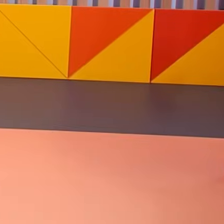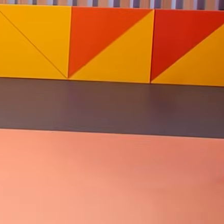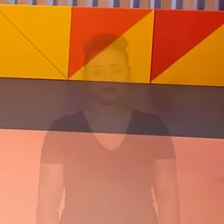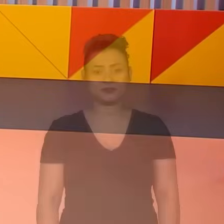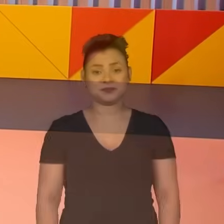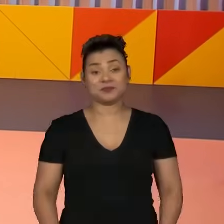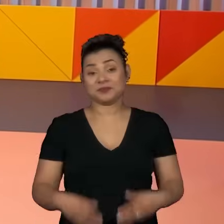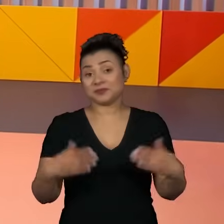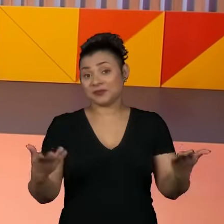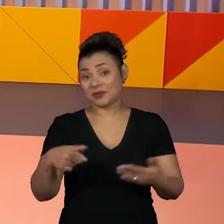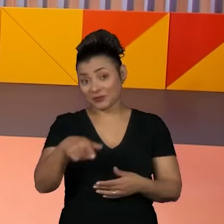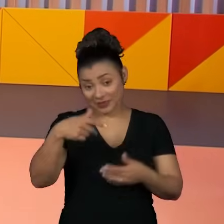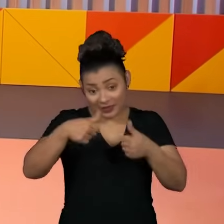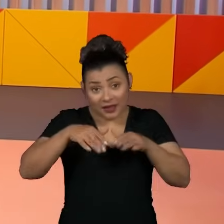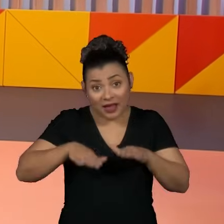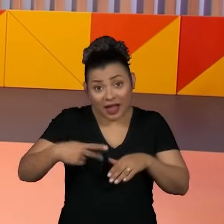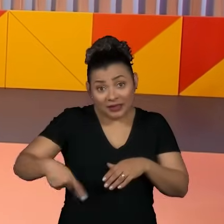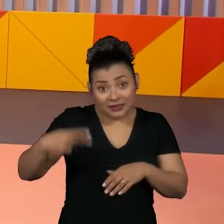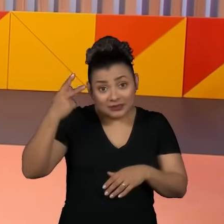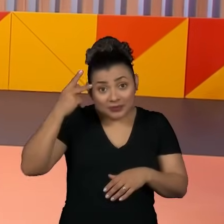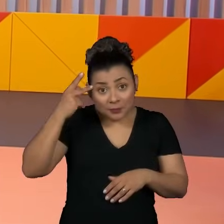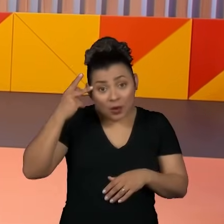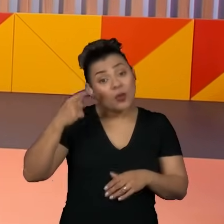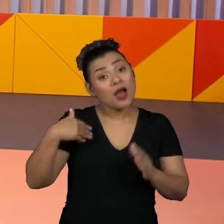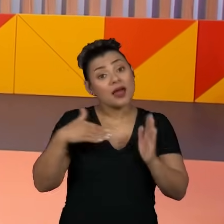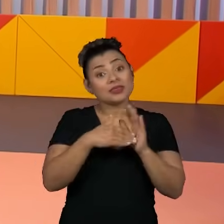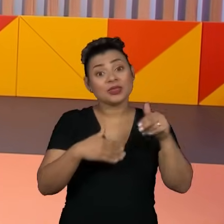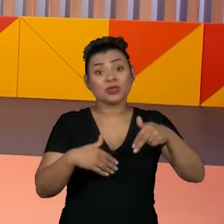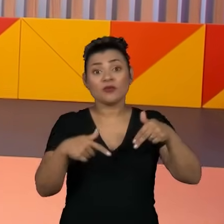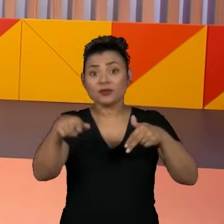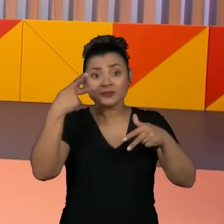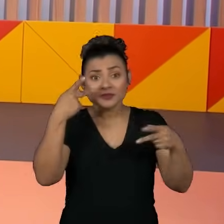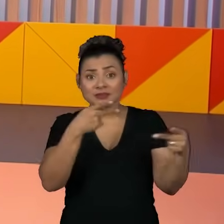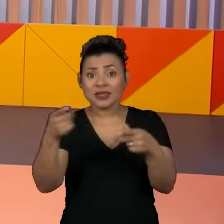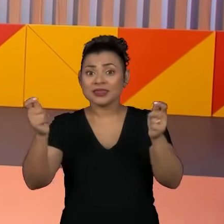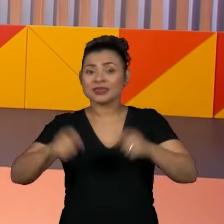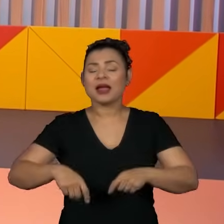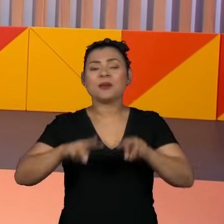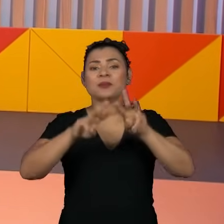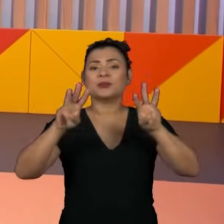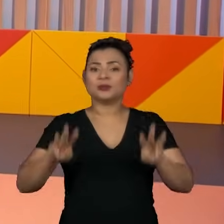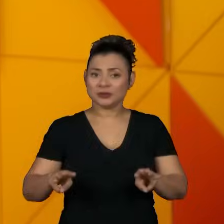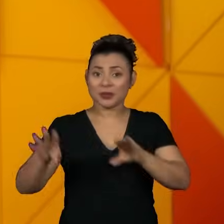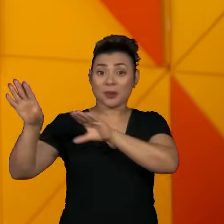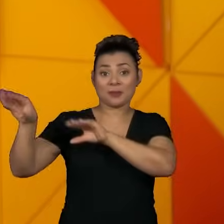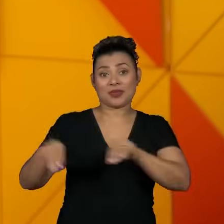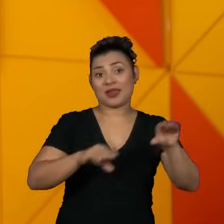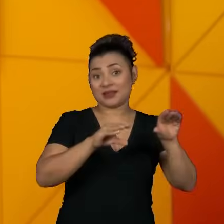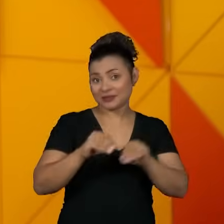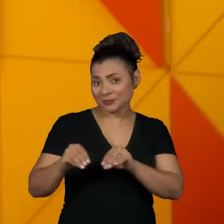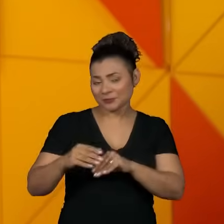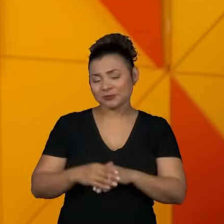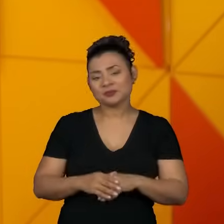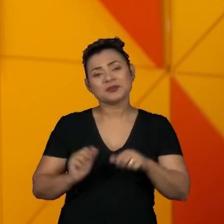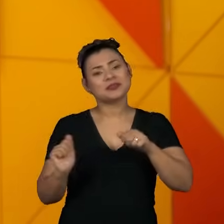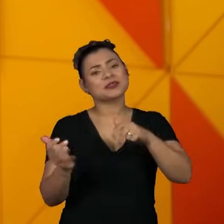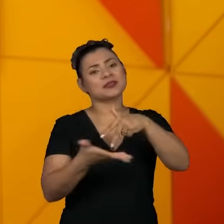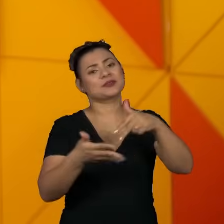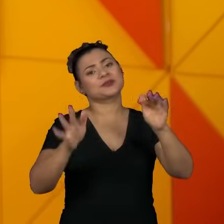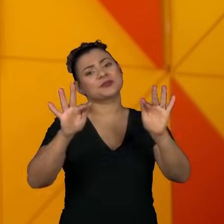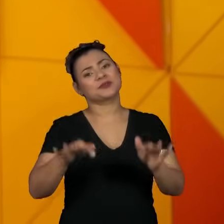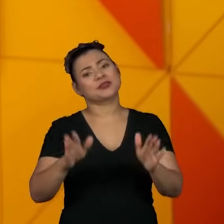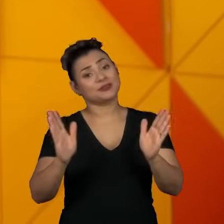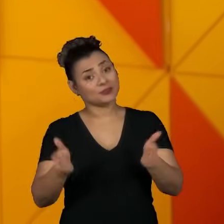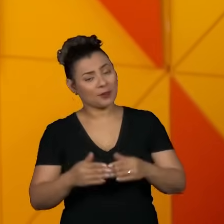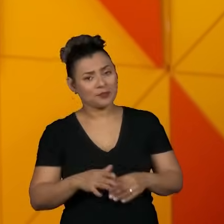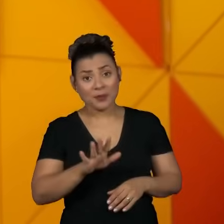Bom, se você está aqui em São Paulo, você tem até novembro para dar um pulinho lá no Museu da Imigração. E o Estação Livre vai ficando por